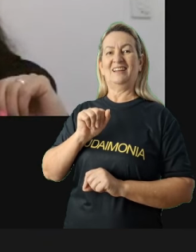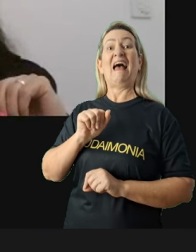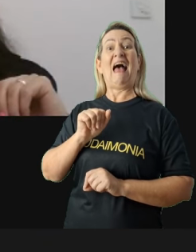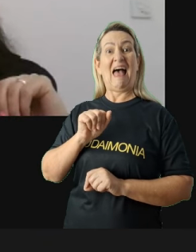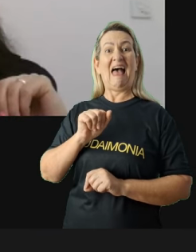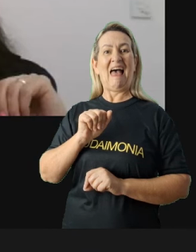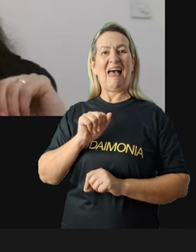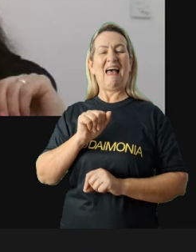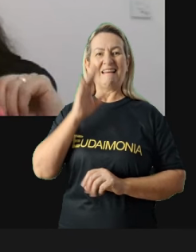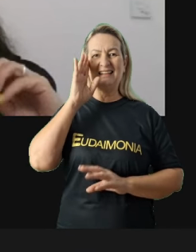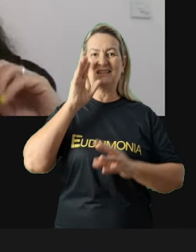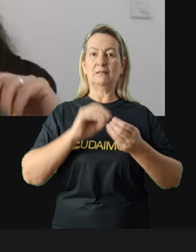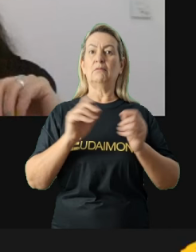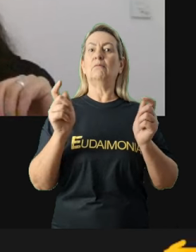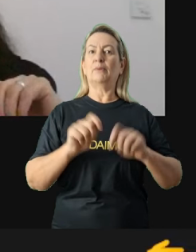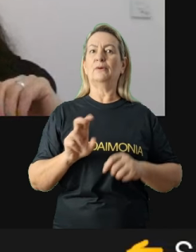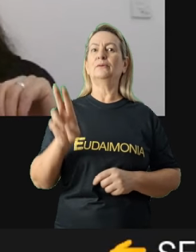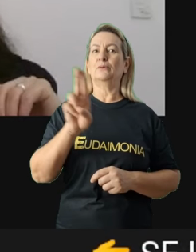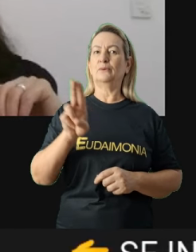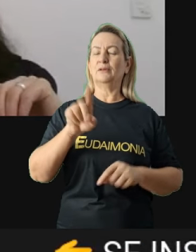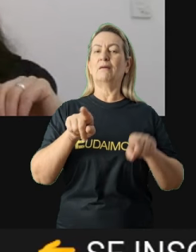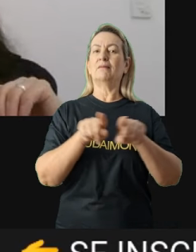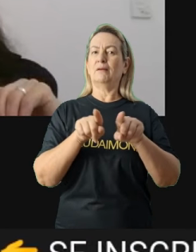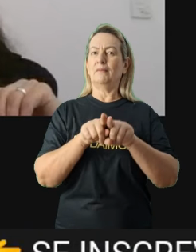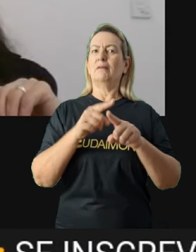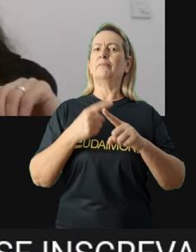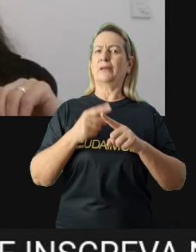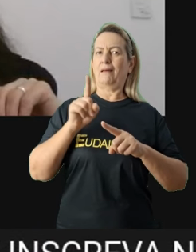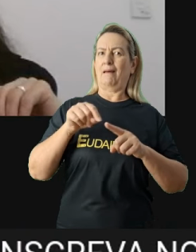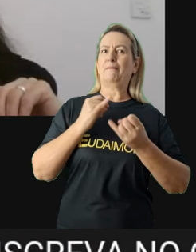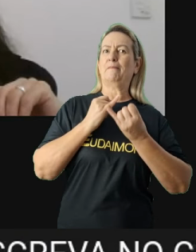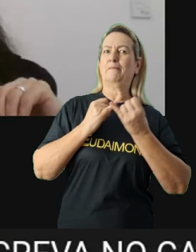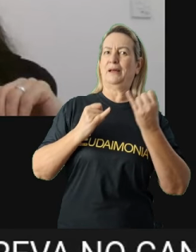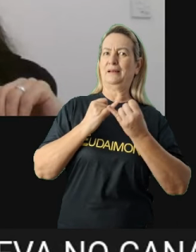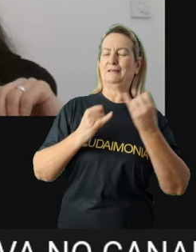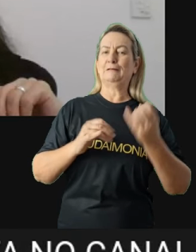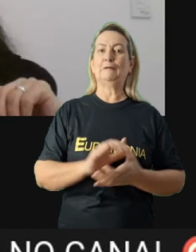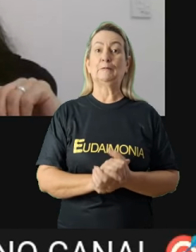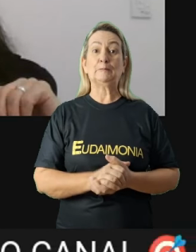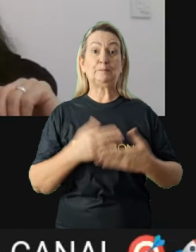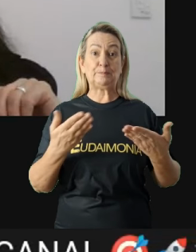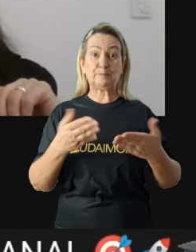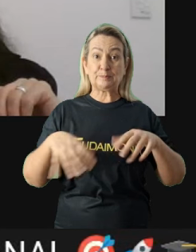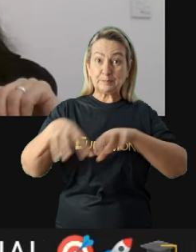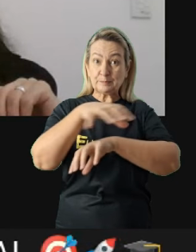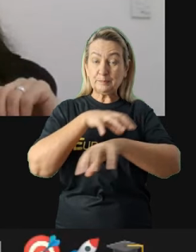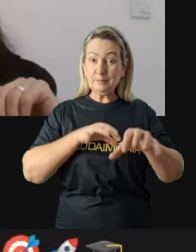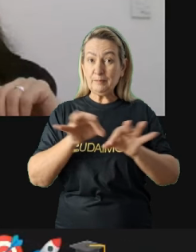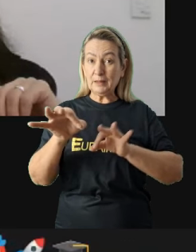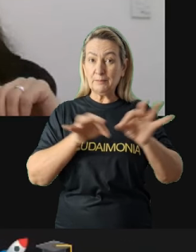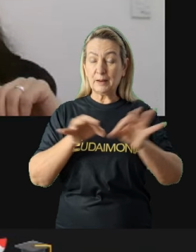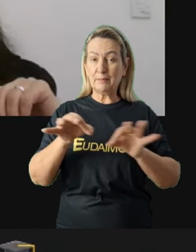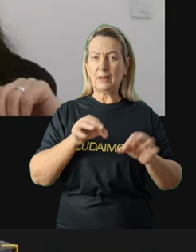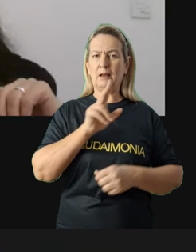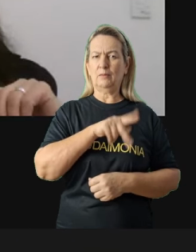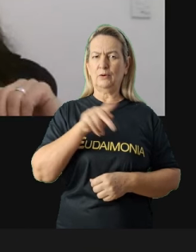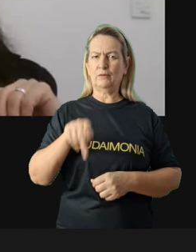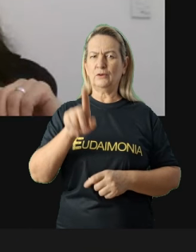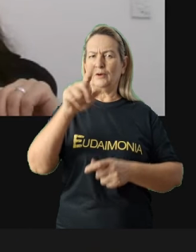trabalha para você? Porque para mim ela trabalha. Eu comecei a provocar nesse sentido, né? O professor Pirangi, mas então quer dizer que para preparar os